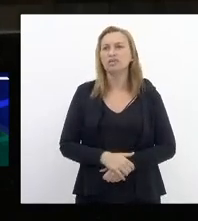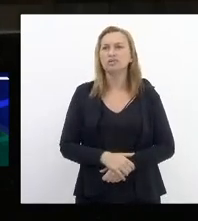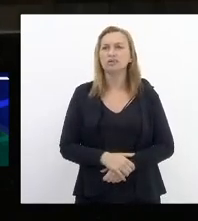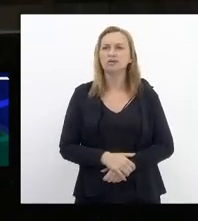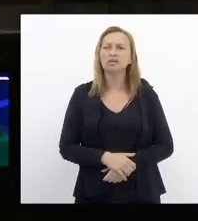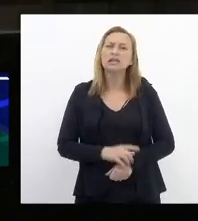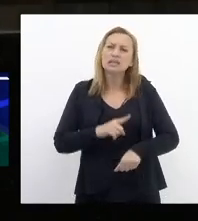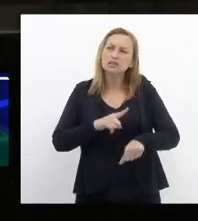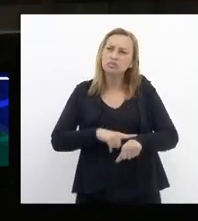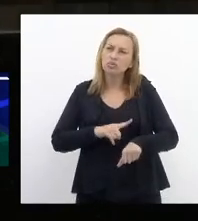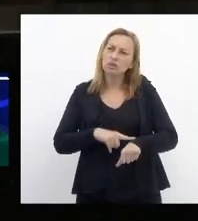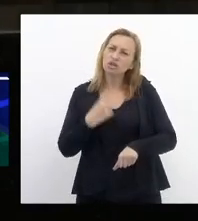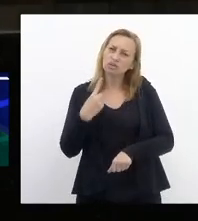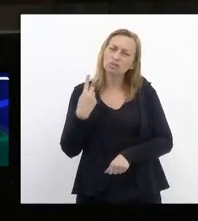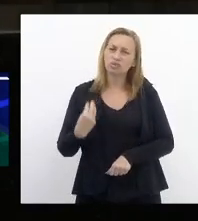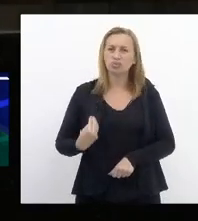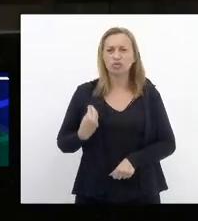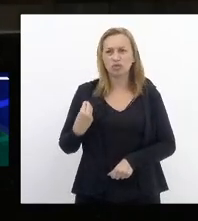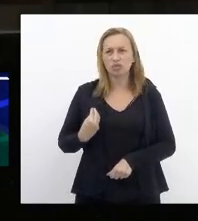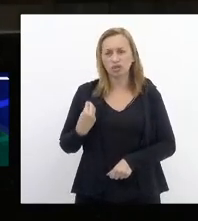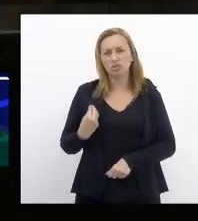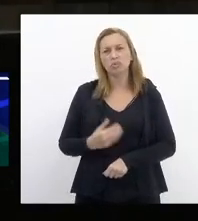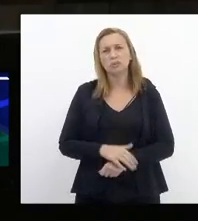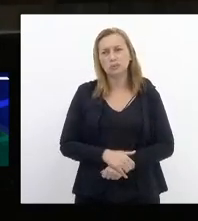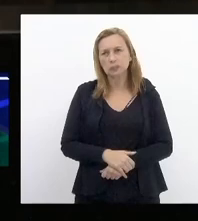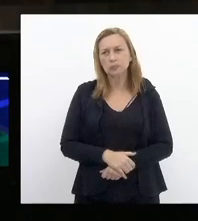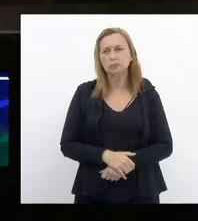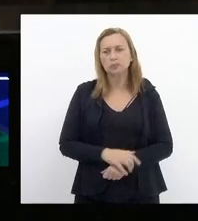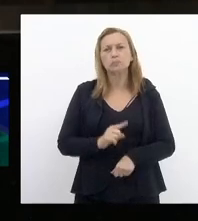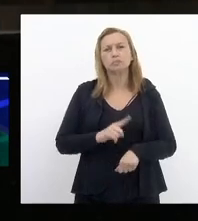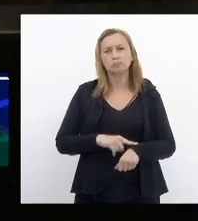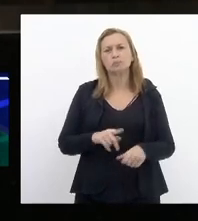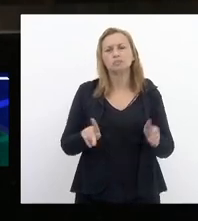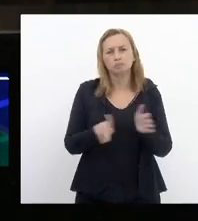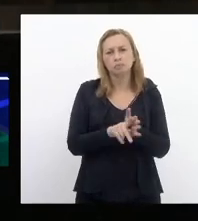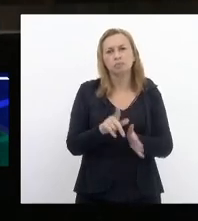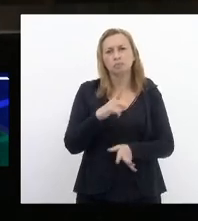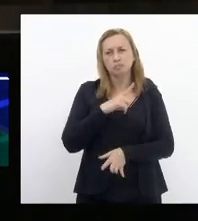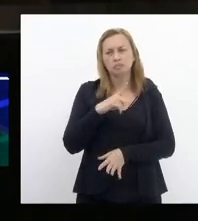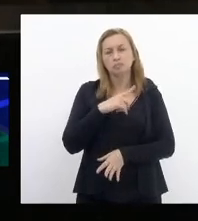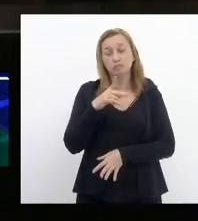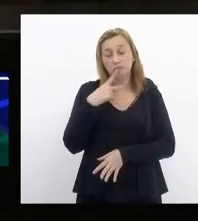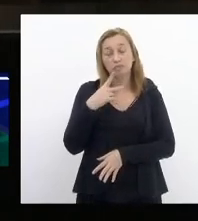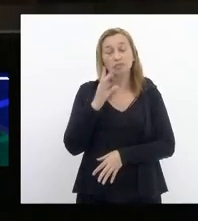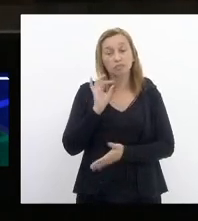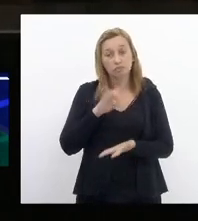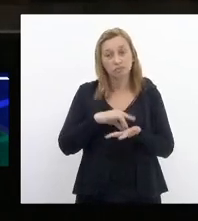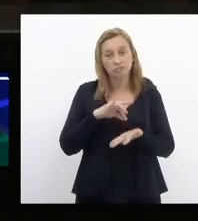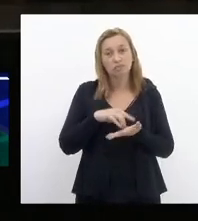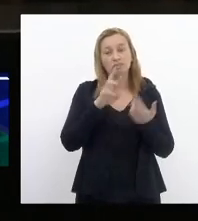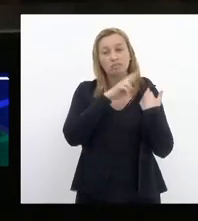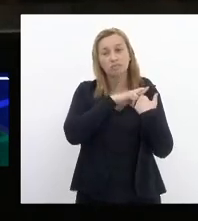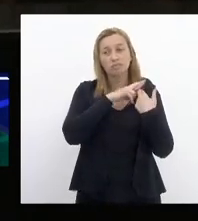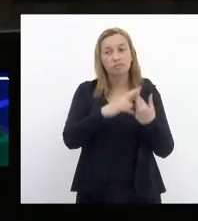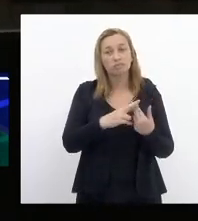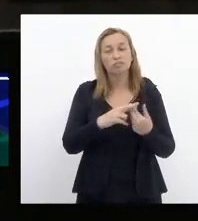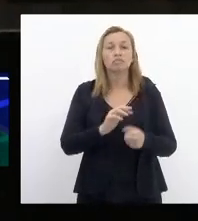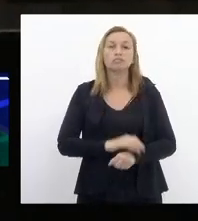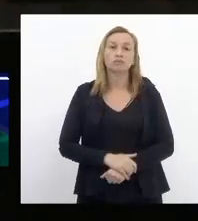desse momento que estamos vivendo, que é o momento em que temos um projeto que trata, na verdade, da